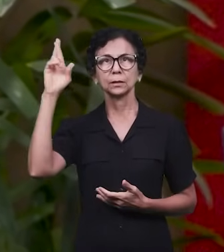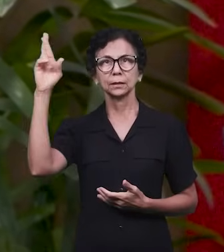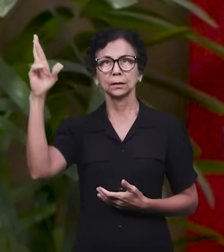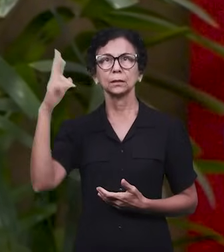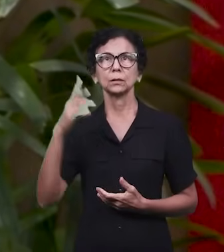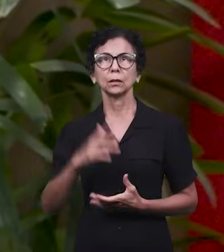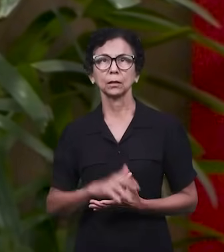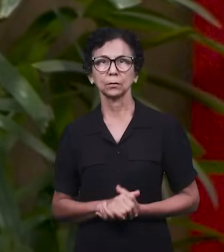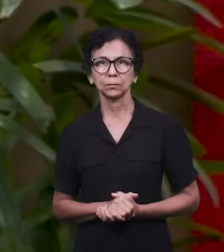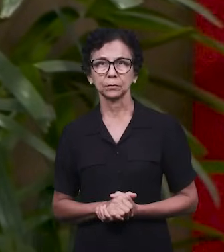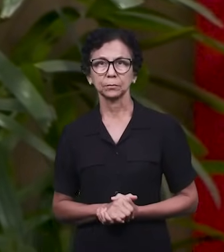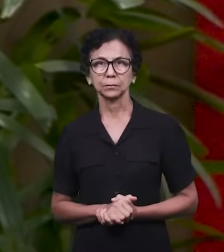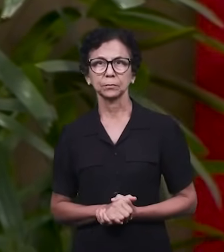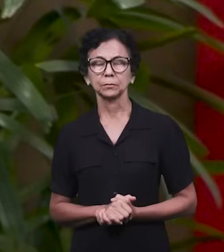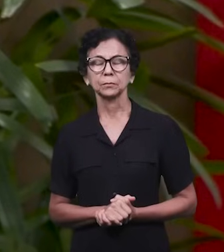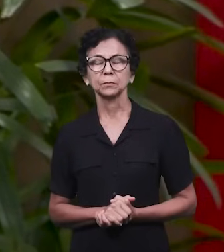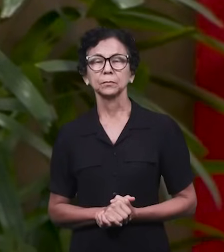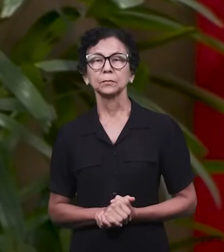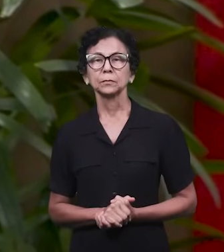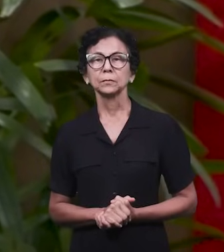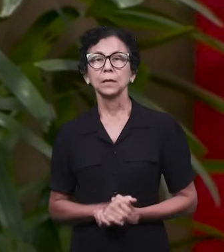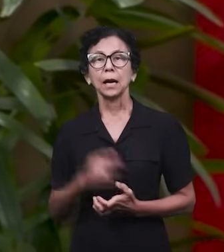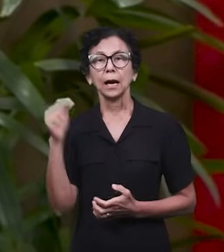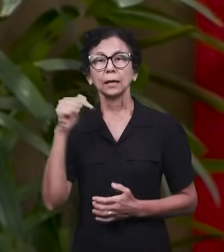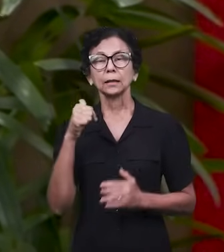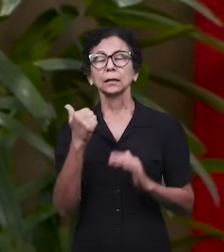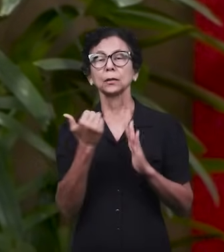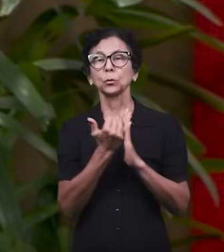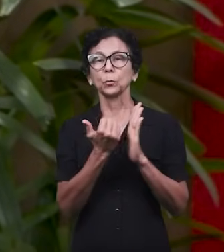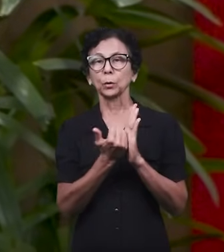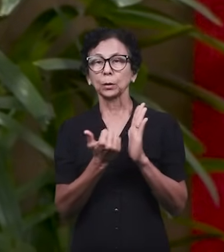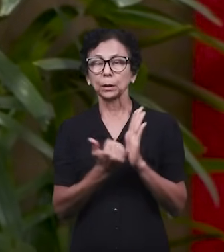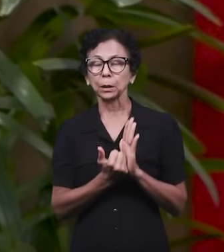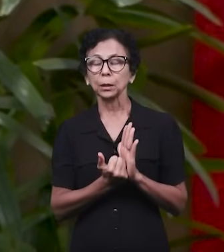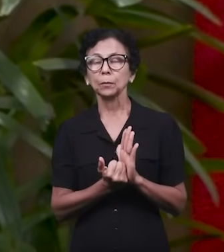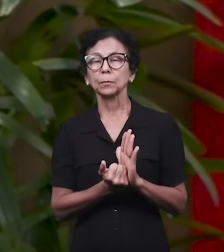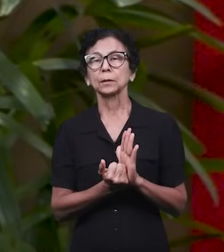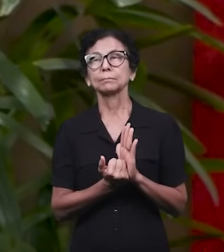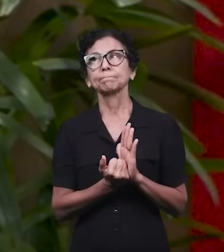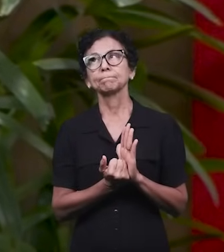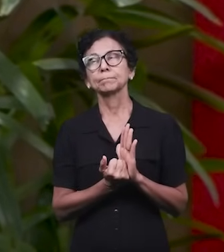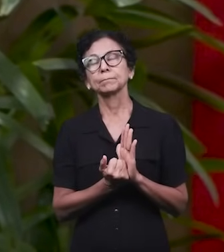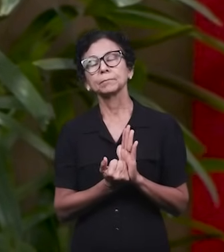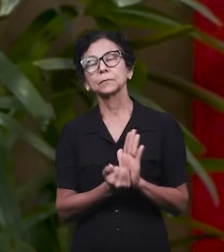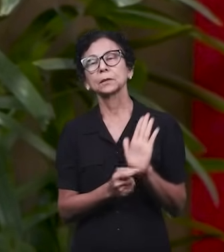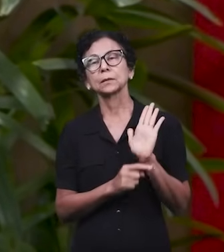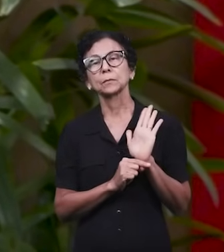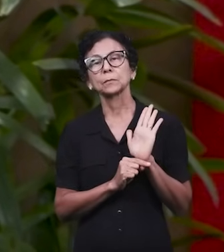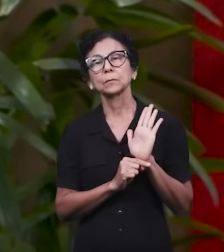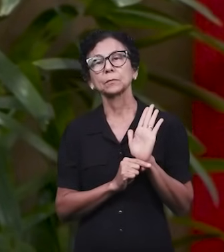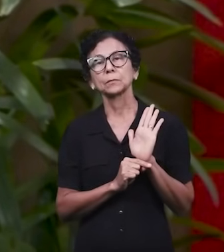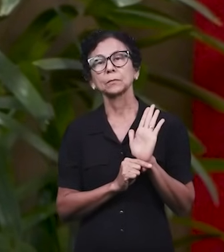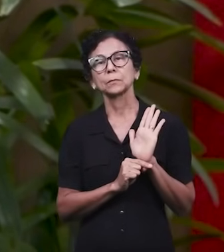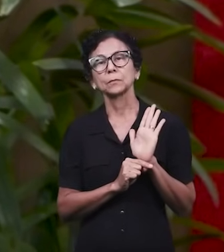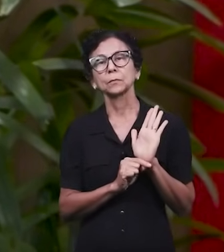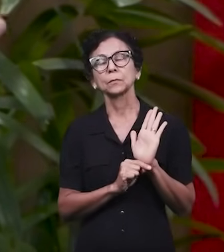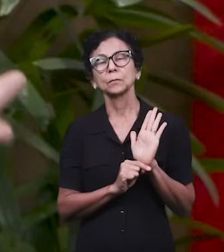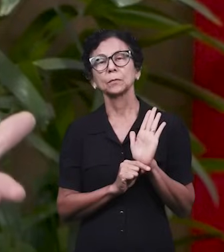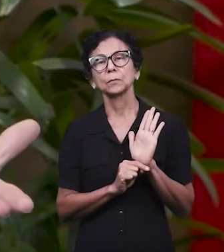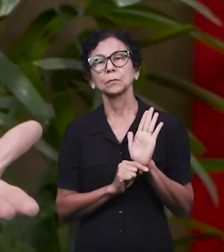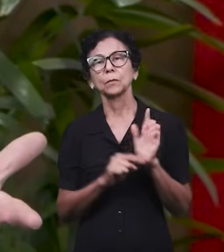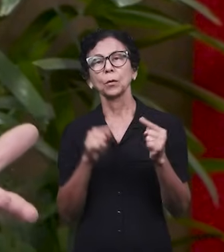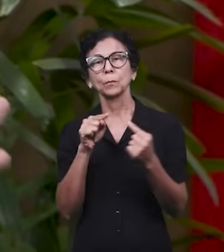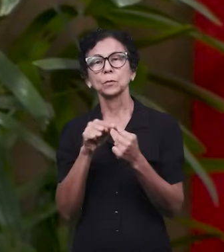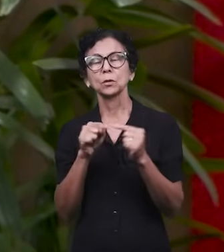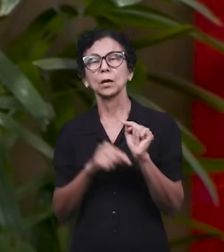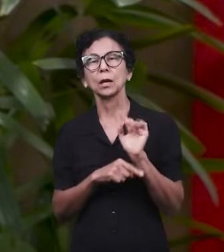pais a compreenderem uma questão muito importante que os irmãos falaram neste episódio, que é nós como pais não vamos